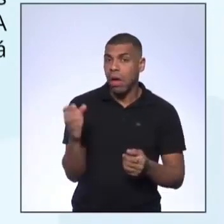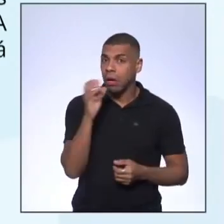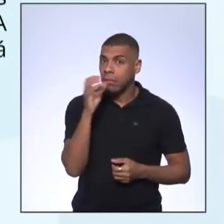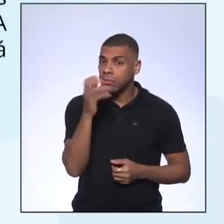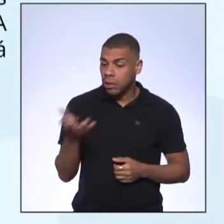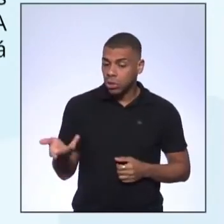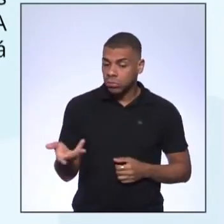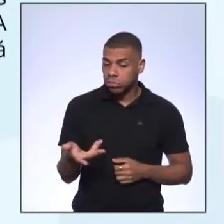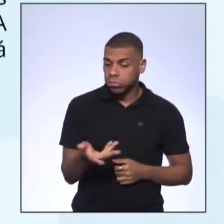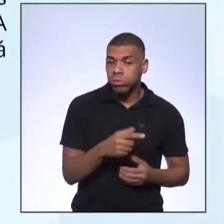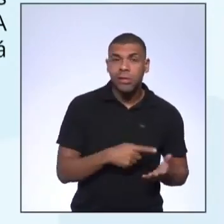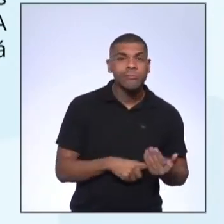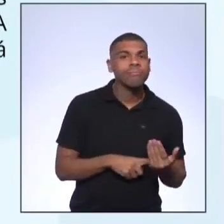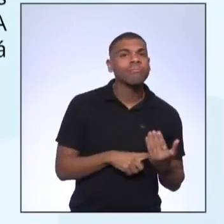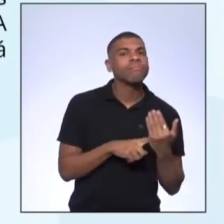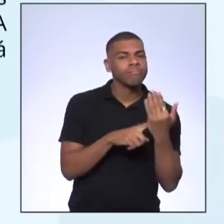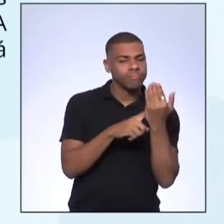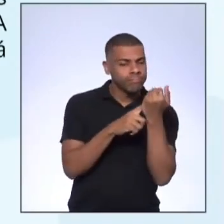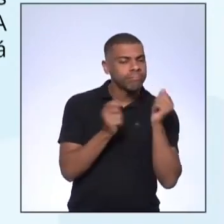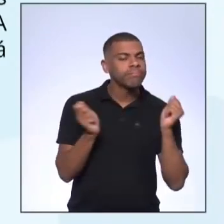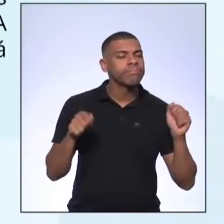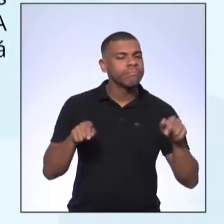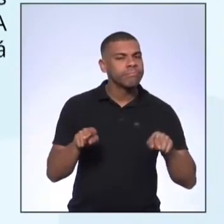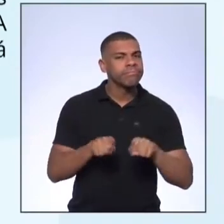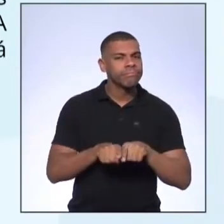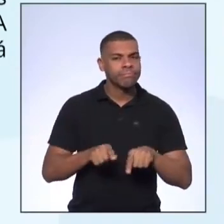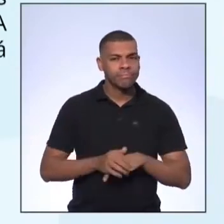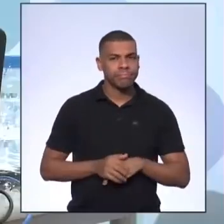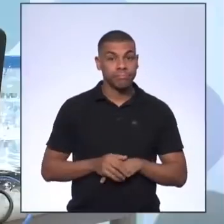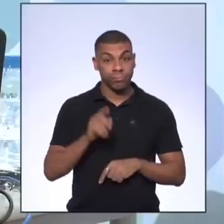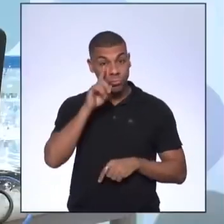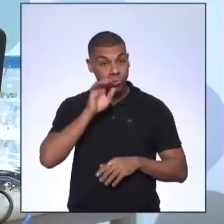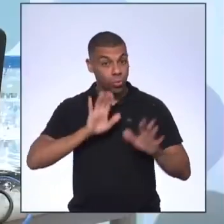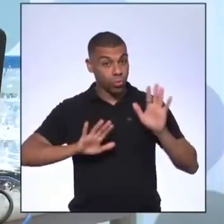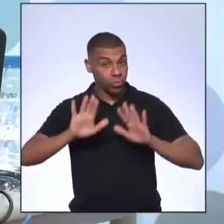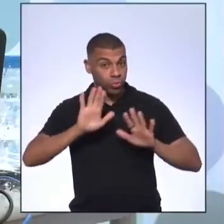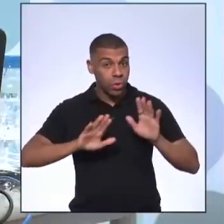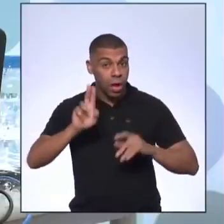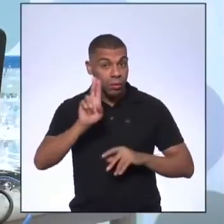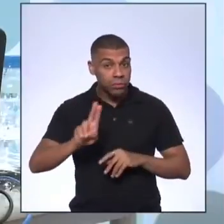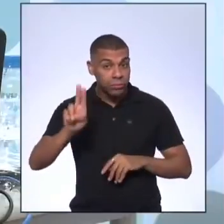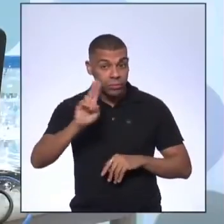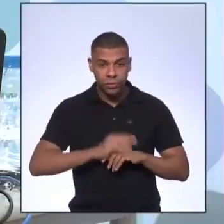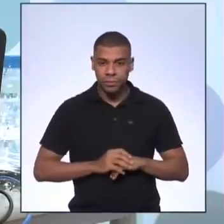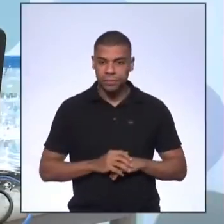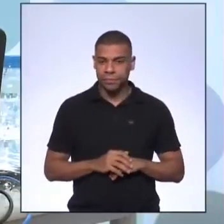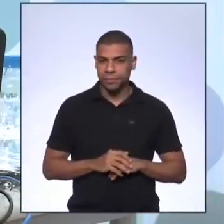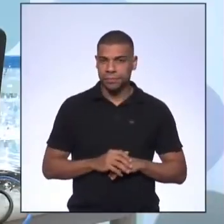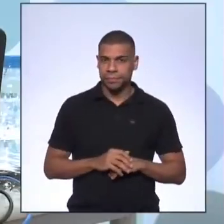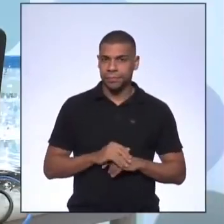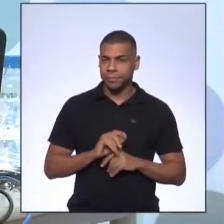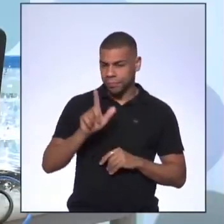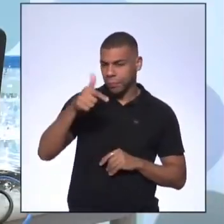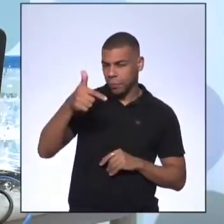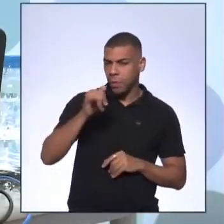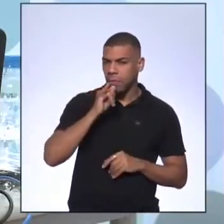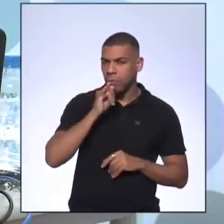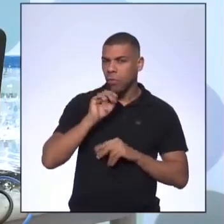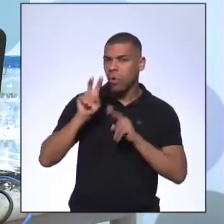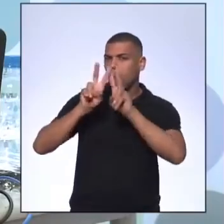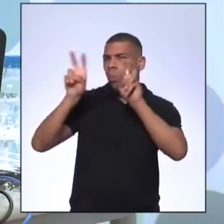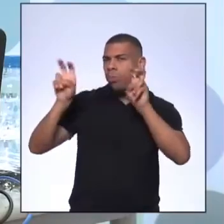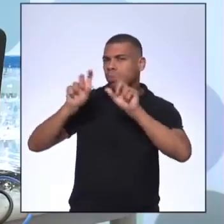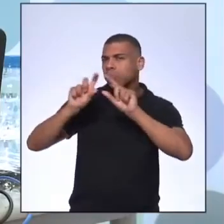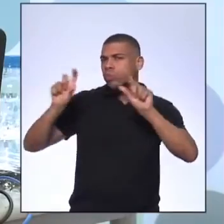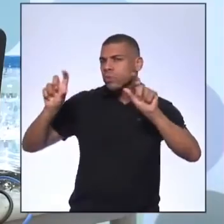mais necessário o cuidado ao utilizá-la. Ok, eu já vou então para outros critérios a serem observados. O título é